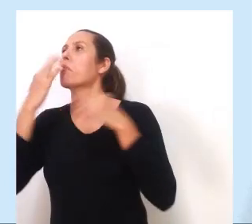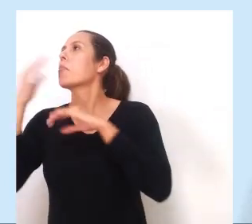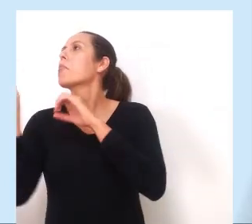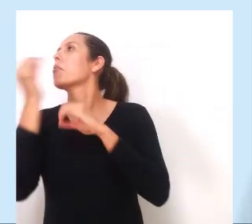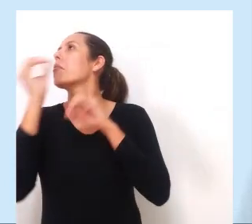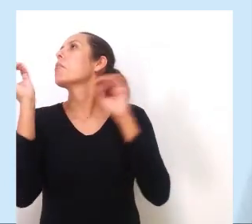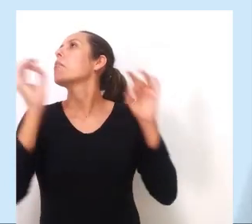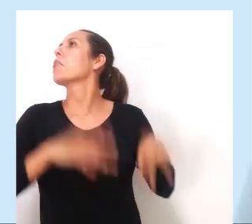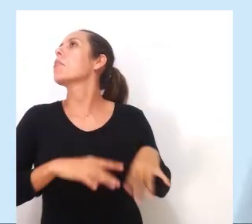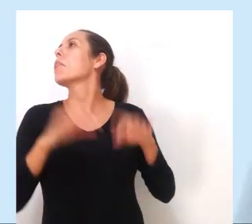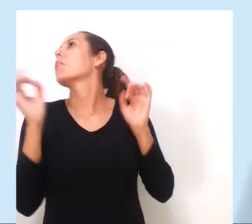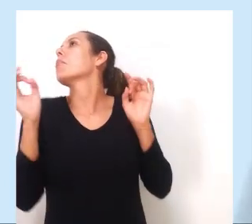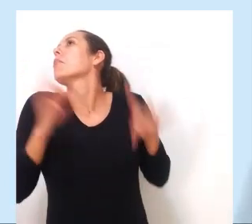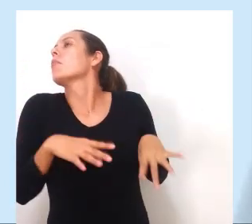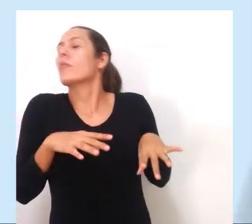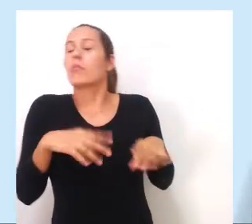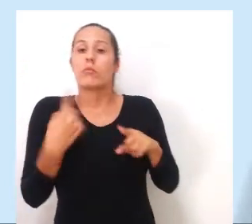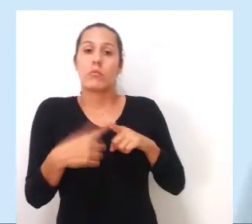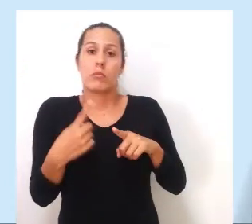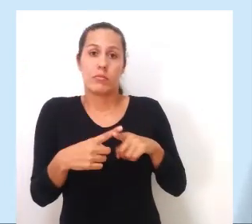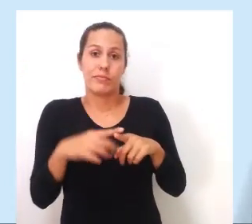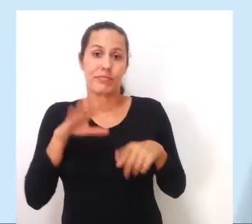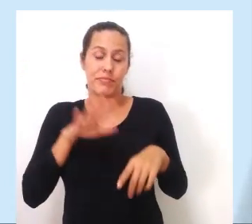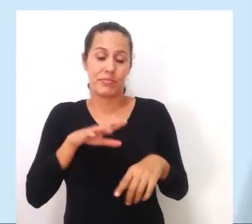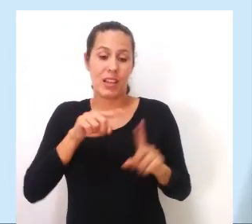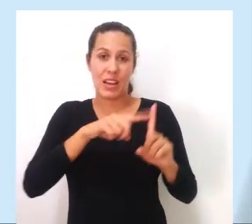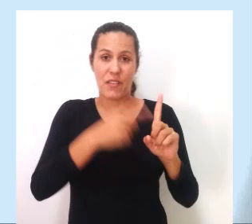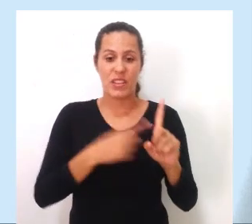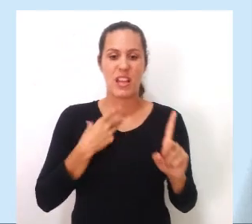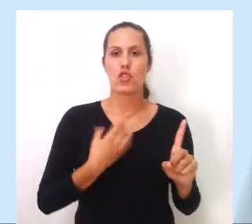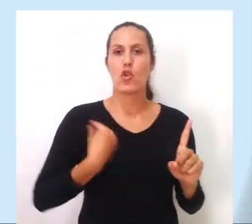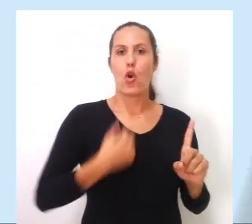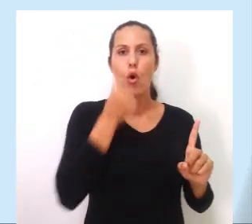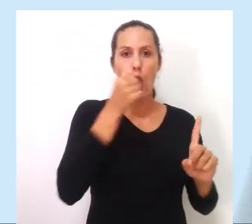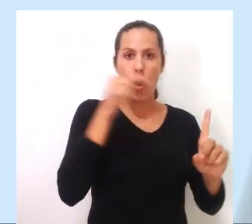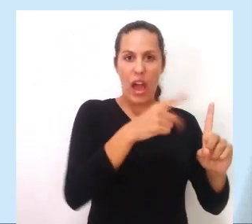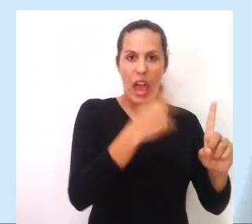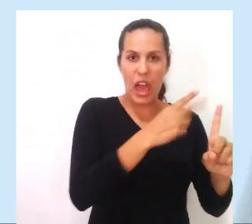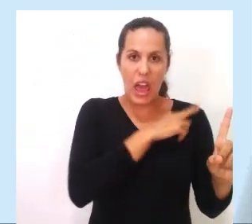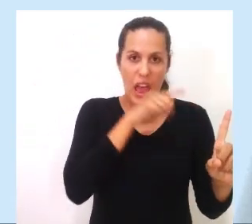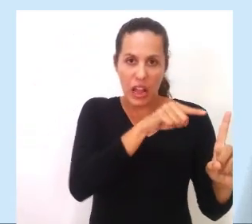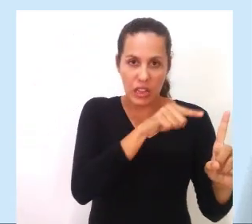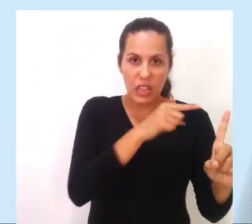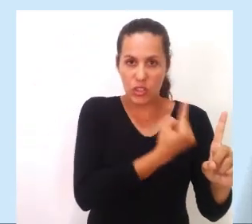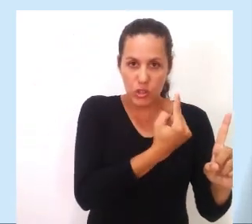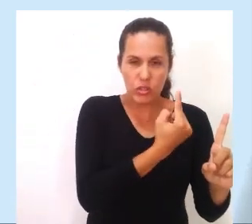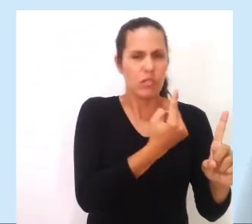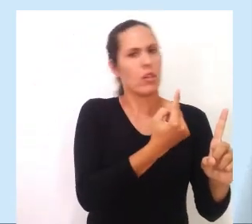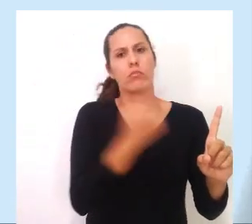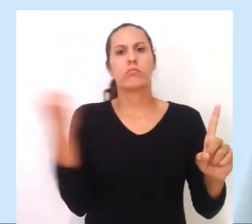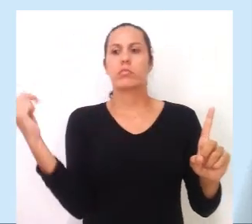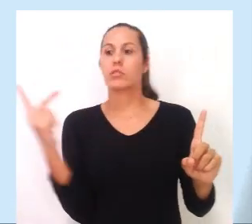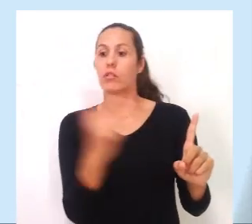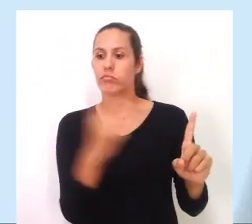dele, porque a gravidez não se trata só da adolescente, a gravidez foi feita a